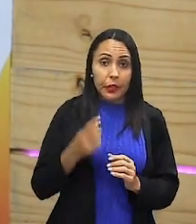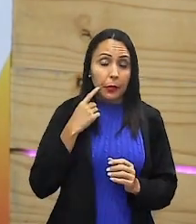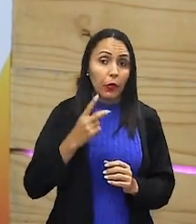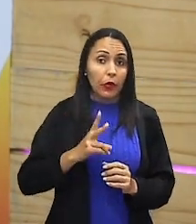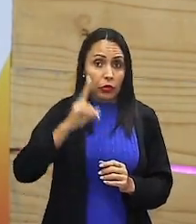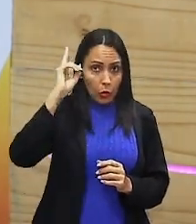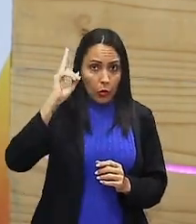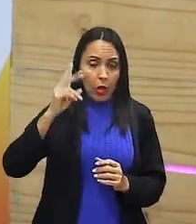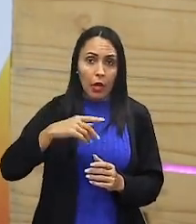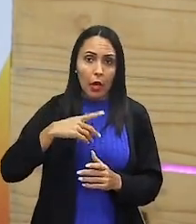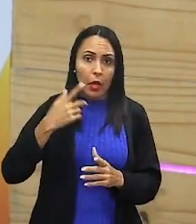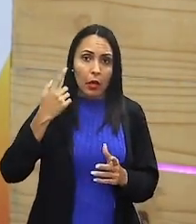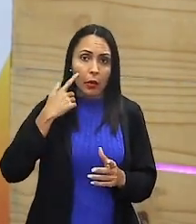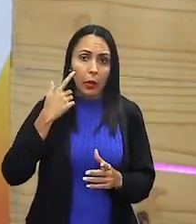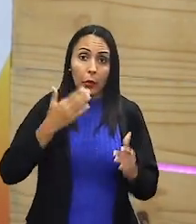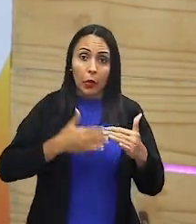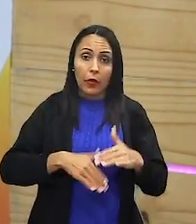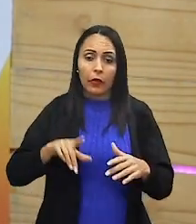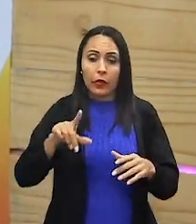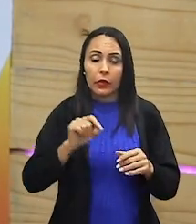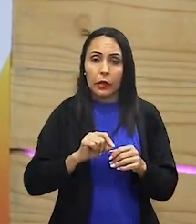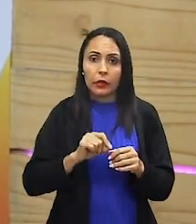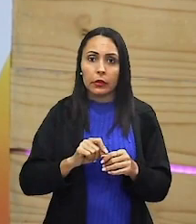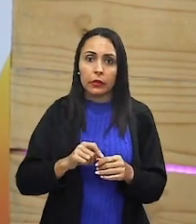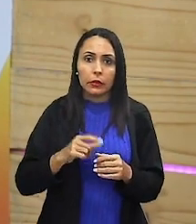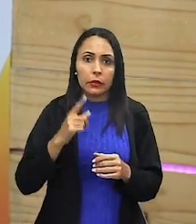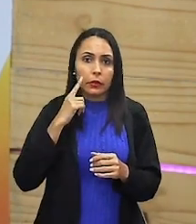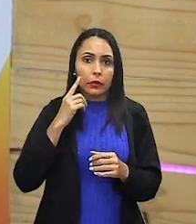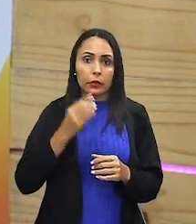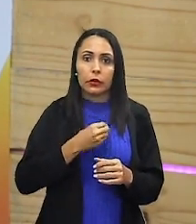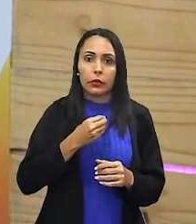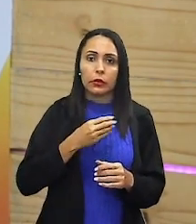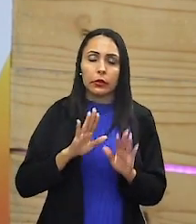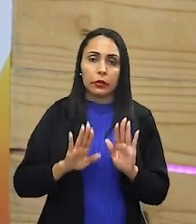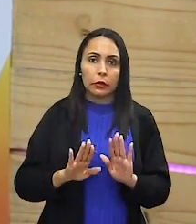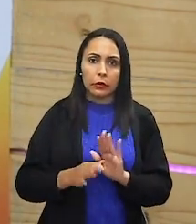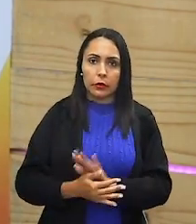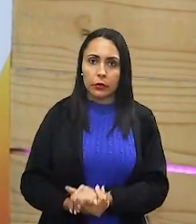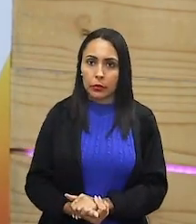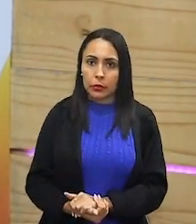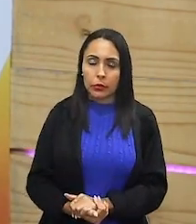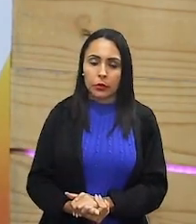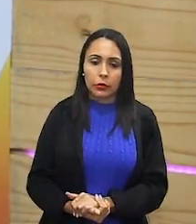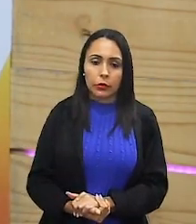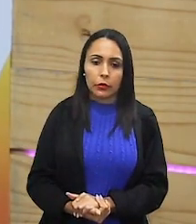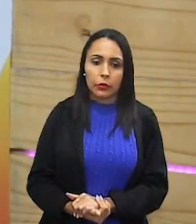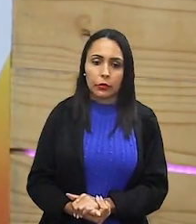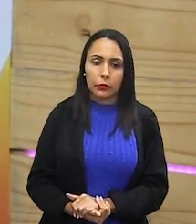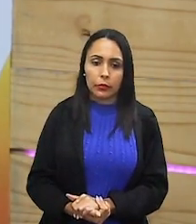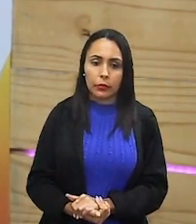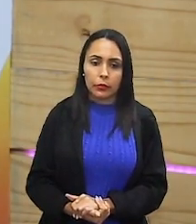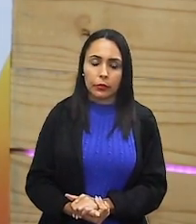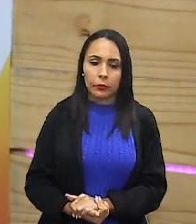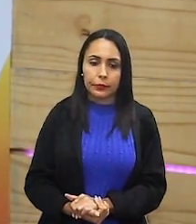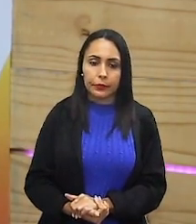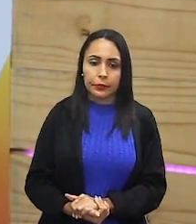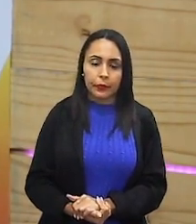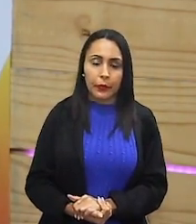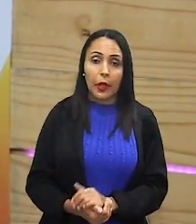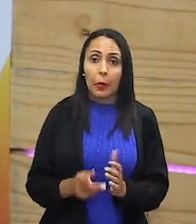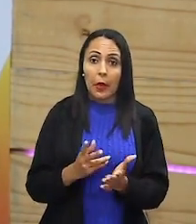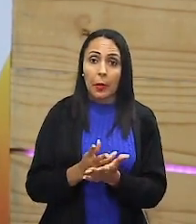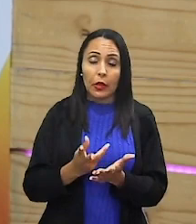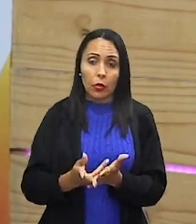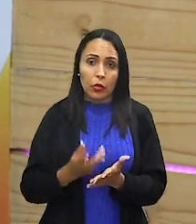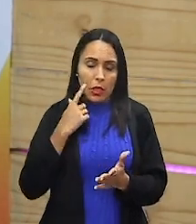vestibular, para a prova que vocês vão fazer, vírus não é vivo. Ponto. Mesmo ele conseguindo mutar. Mesmo ele conseguindo